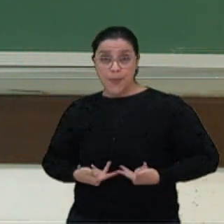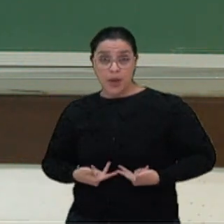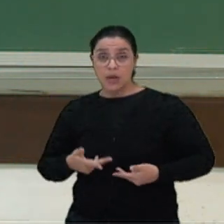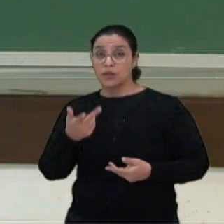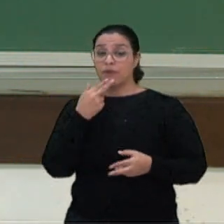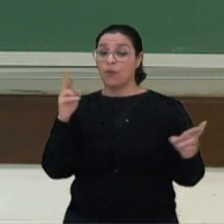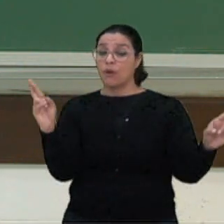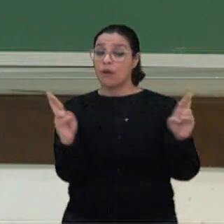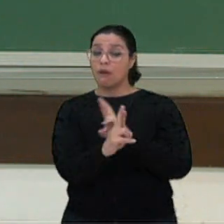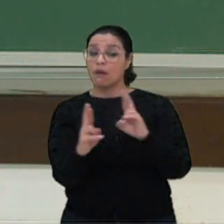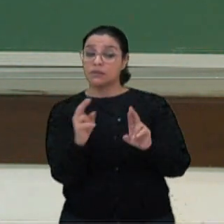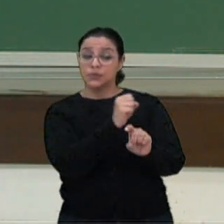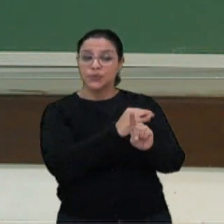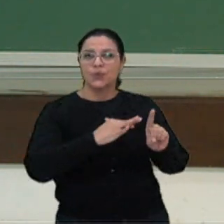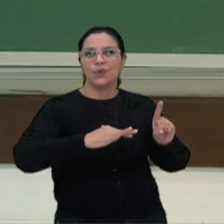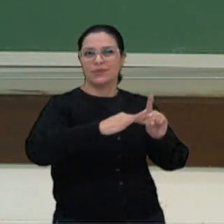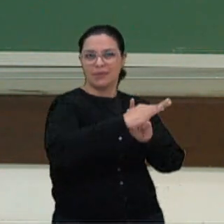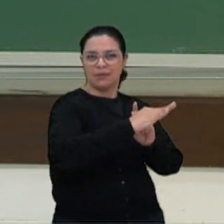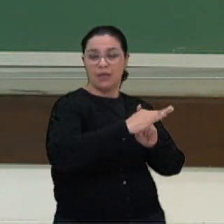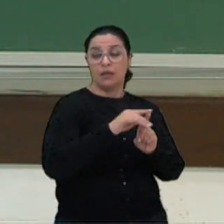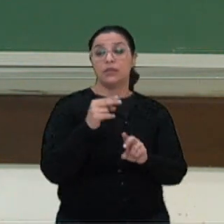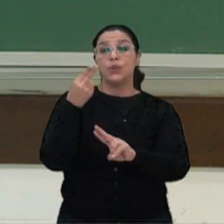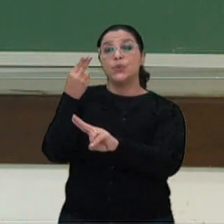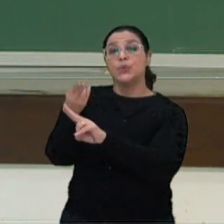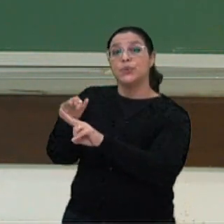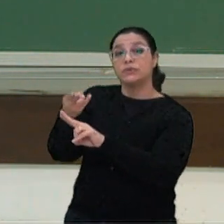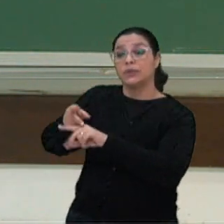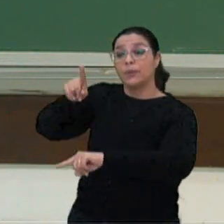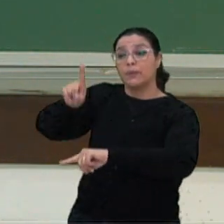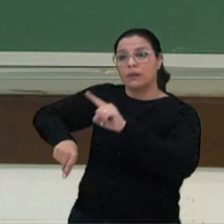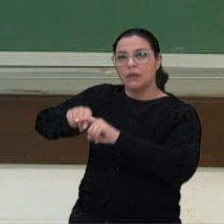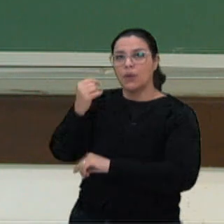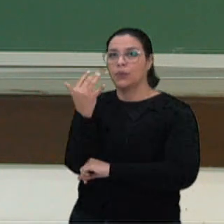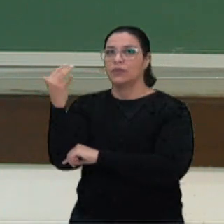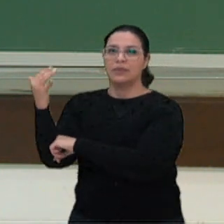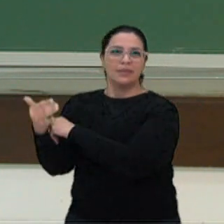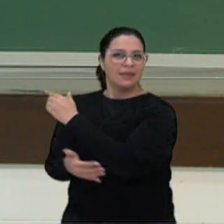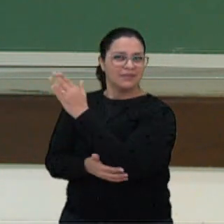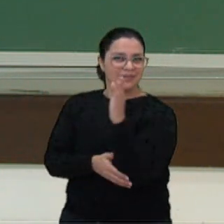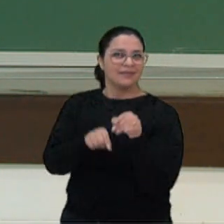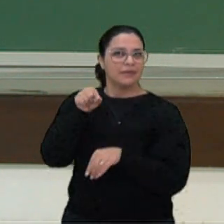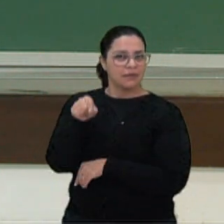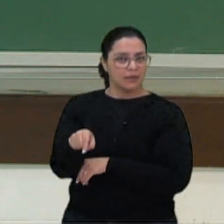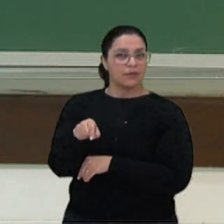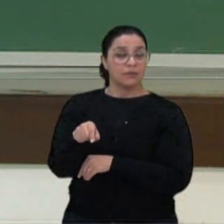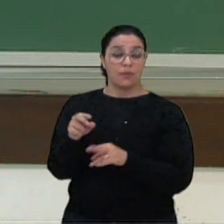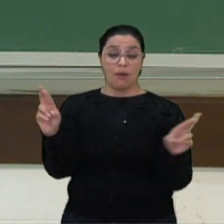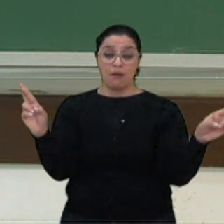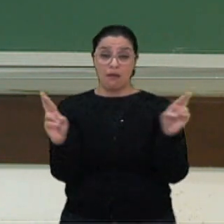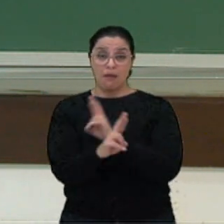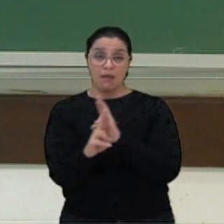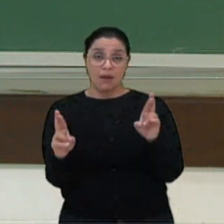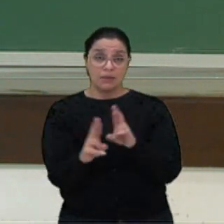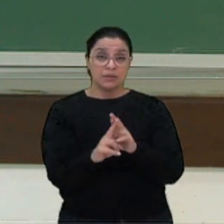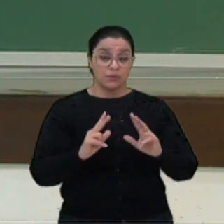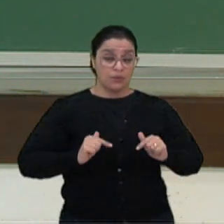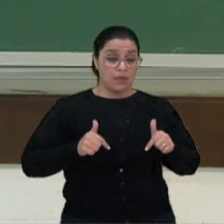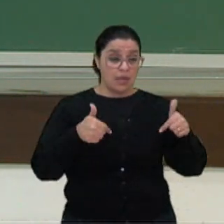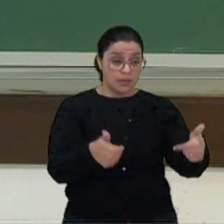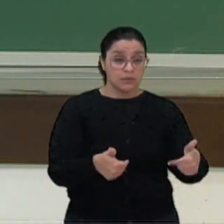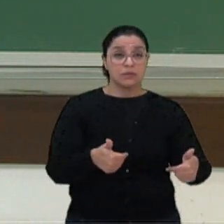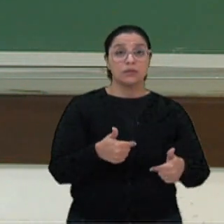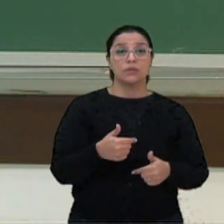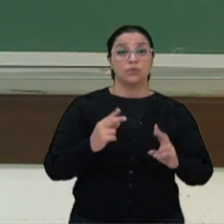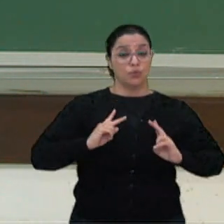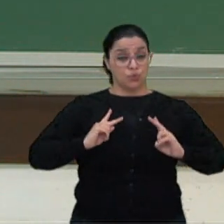relação sociedade com o meio natural, que eu falo de natureza. Então, é a relação do homem, das suas ações,